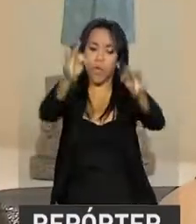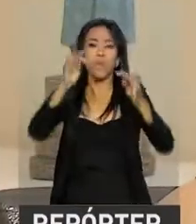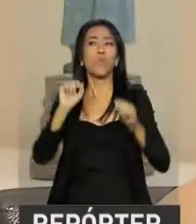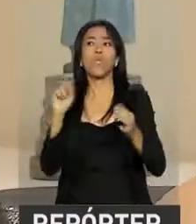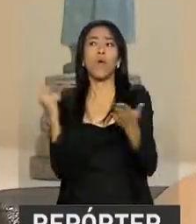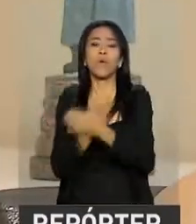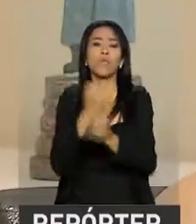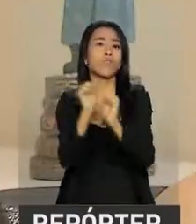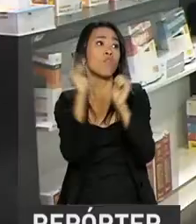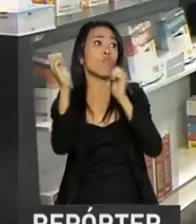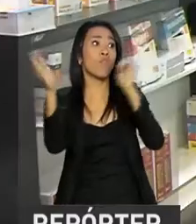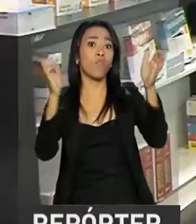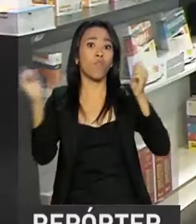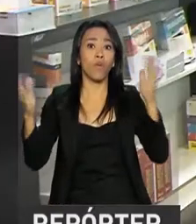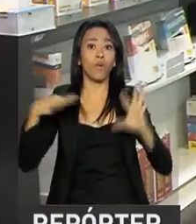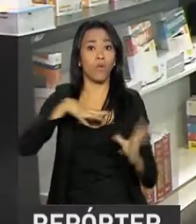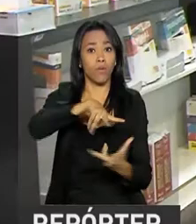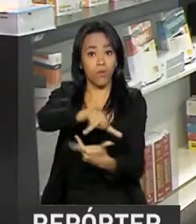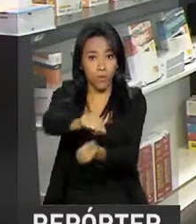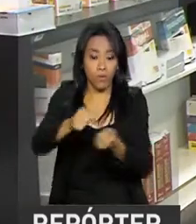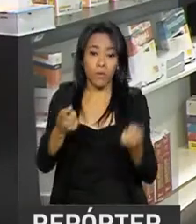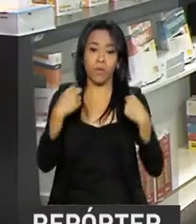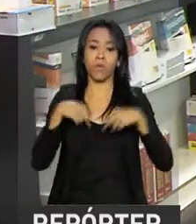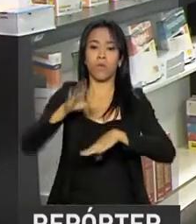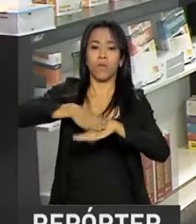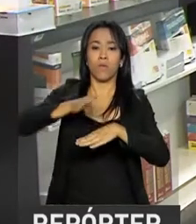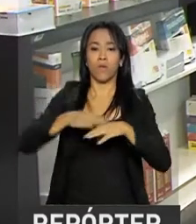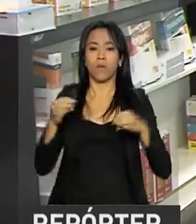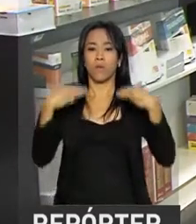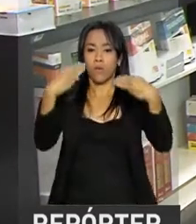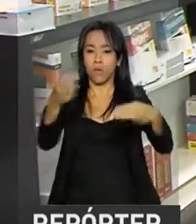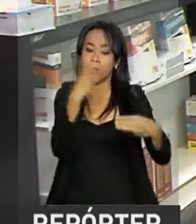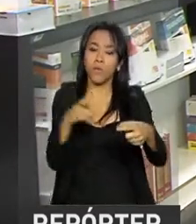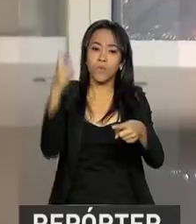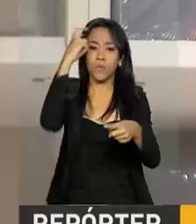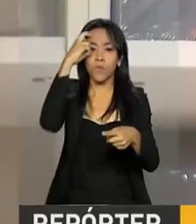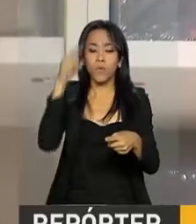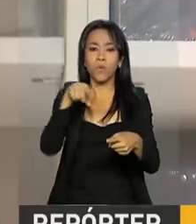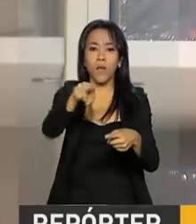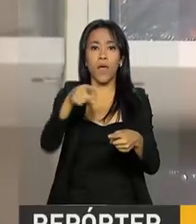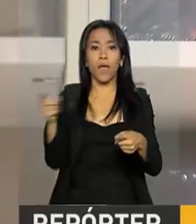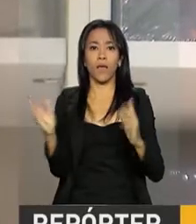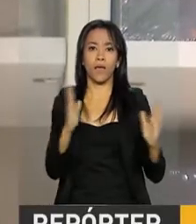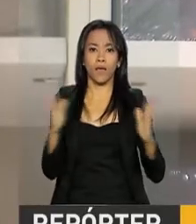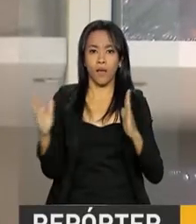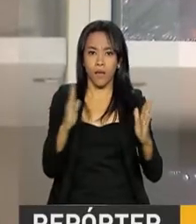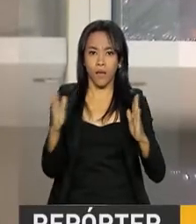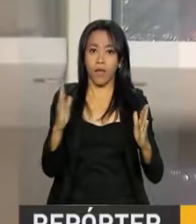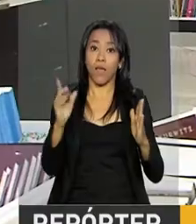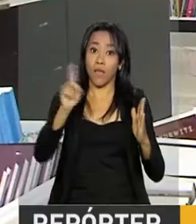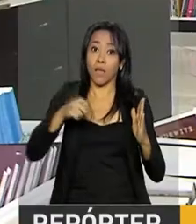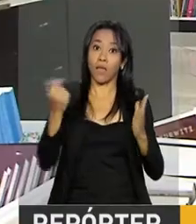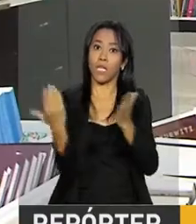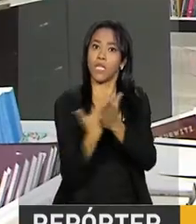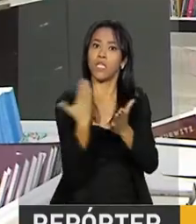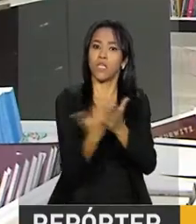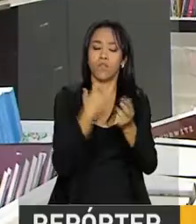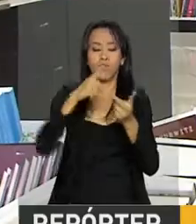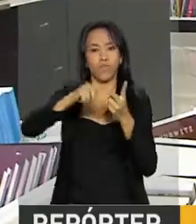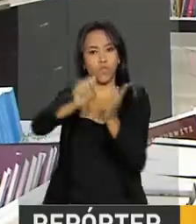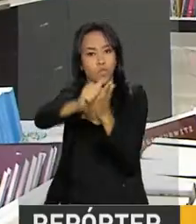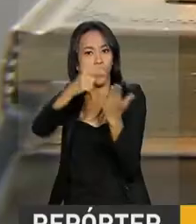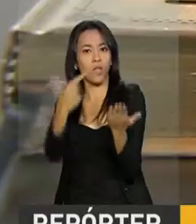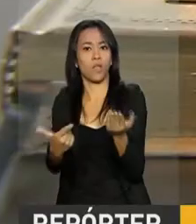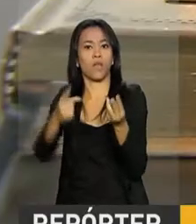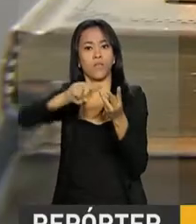e principalmente do mundo segundo o ministério da cultura maior taxa de consumo está no segmento de livros jornais e revistas